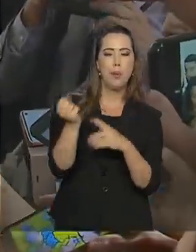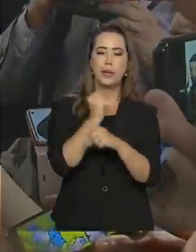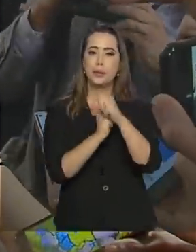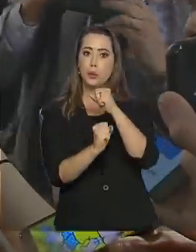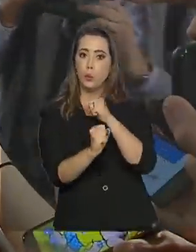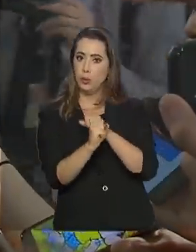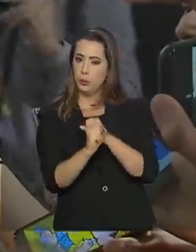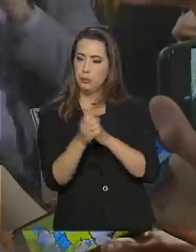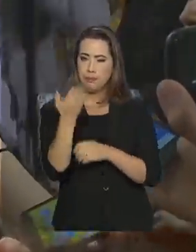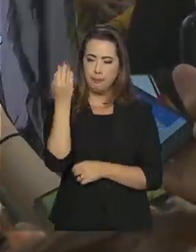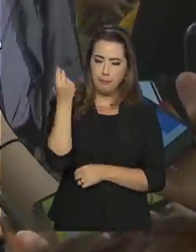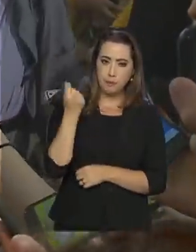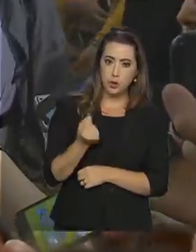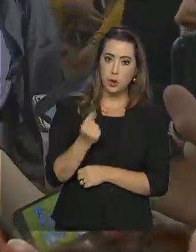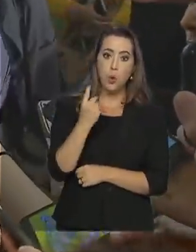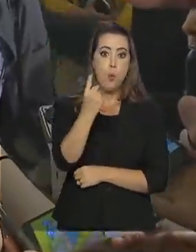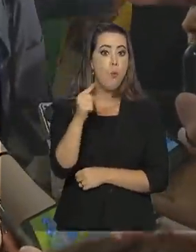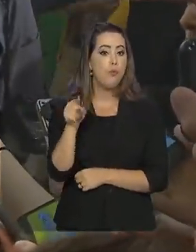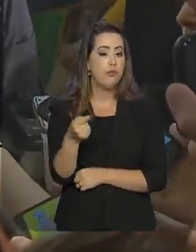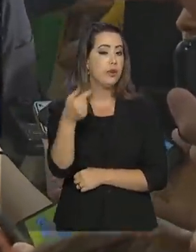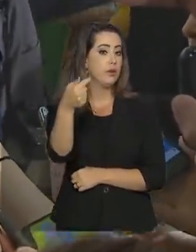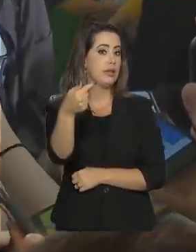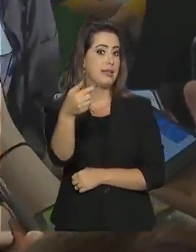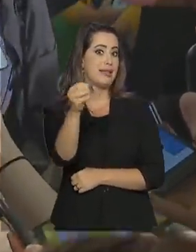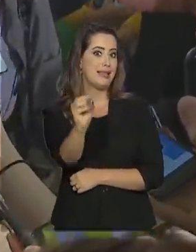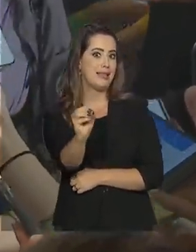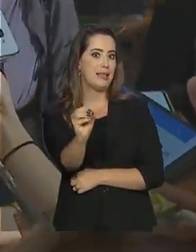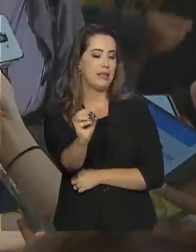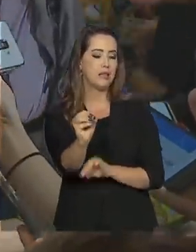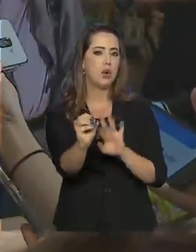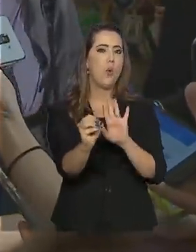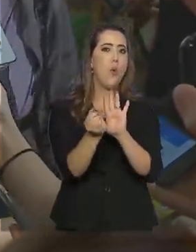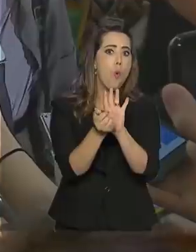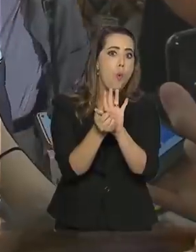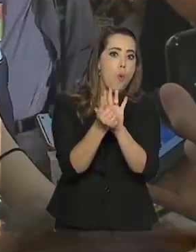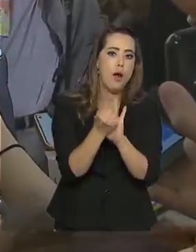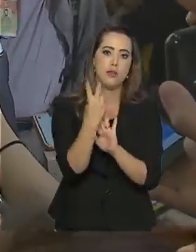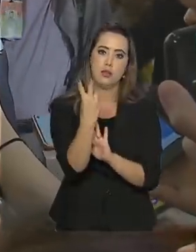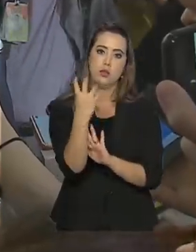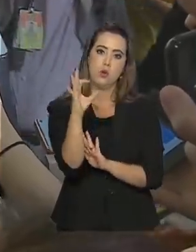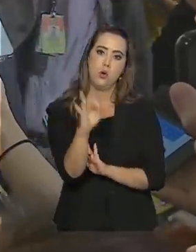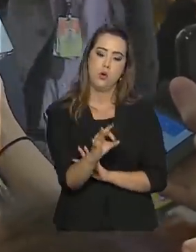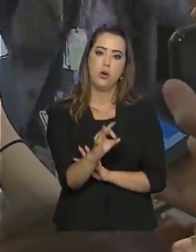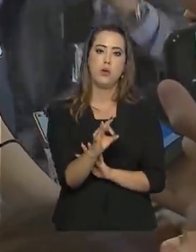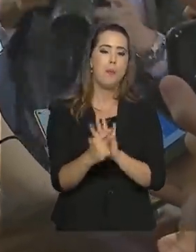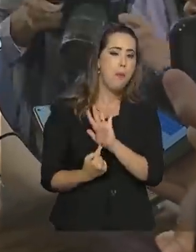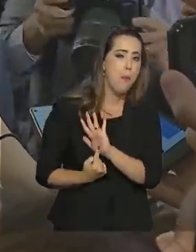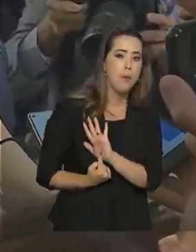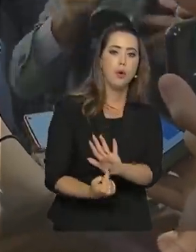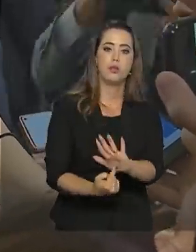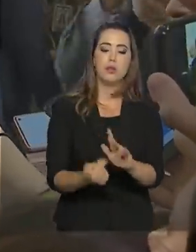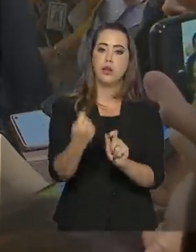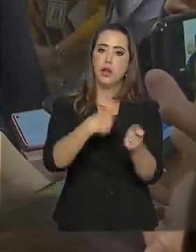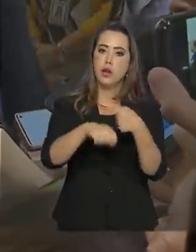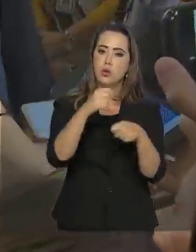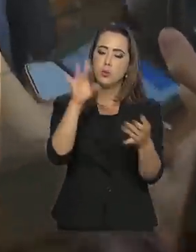de 2018, 1,70. Estava quase chegando em 2%. Então a economia brasileira está claramente